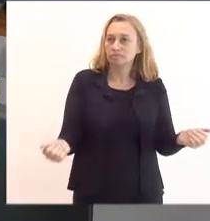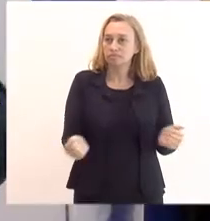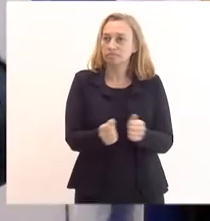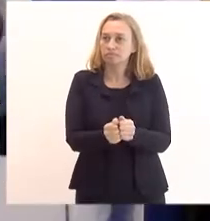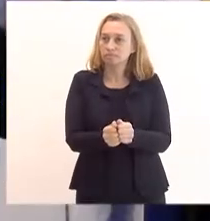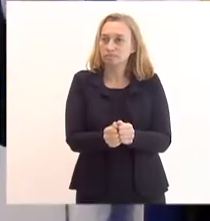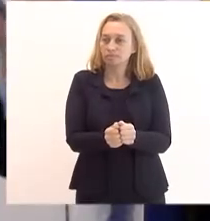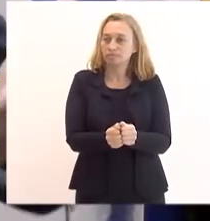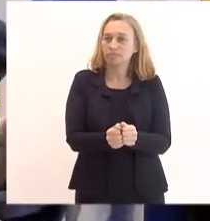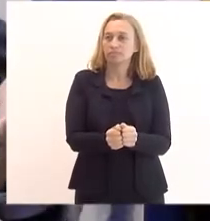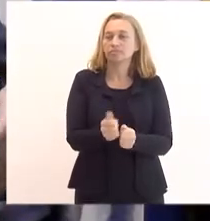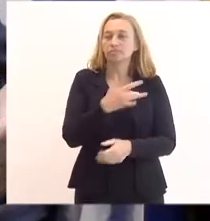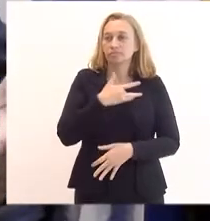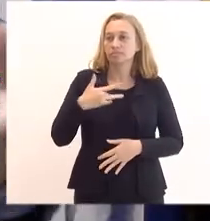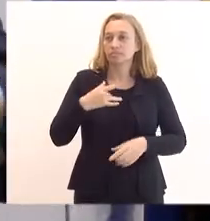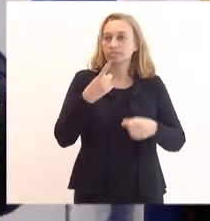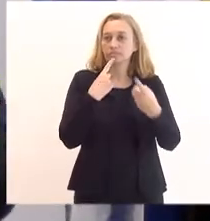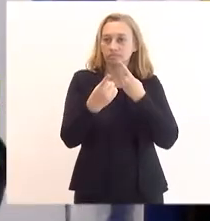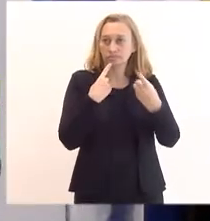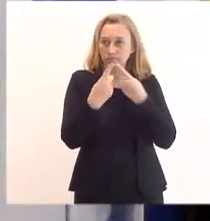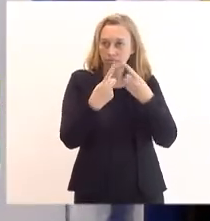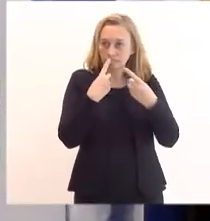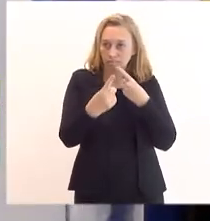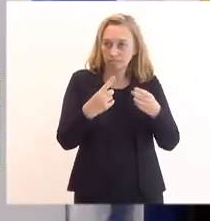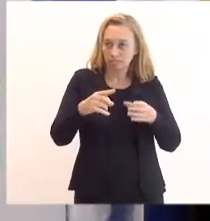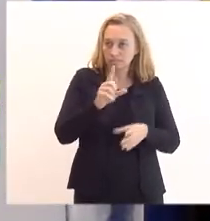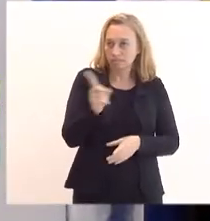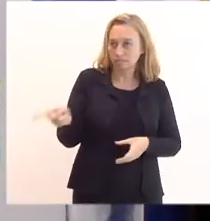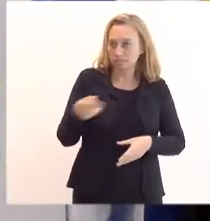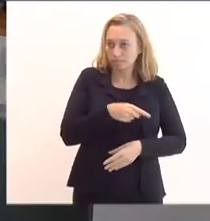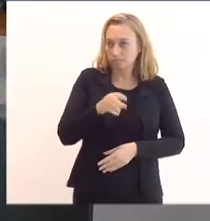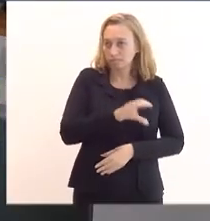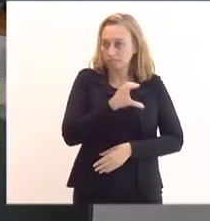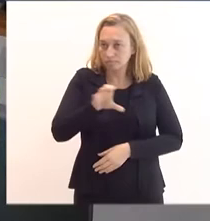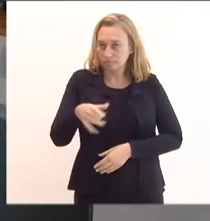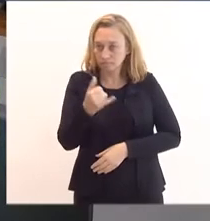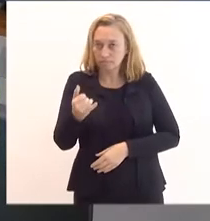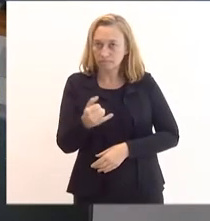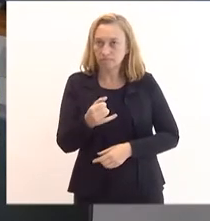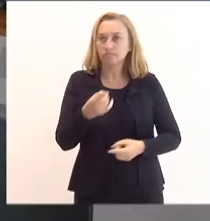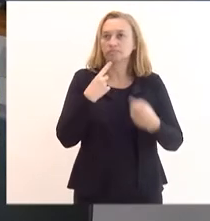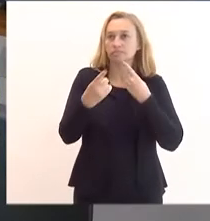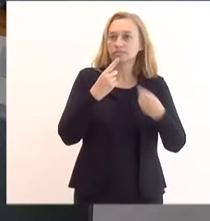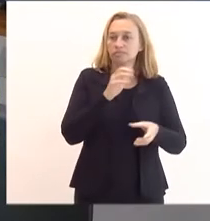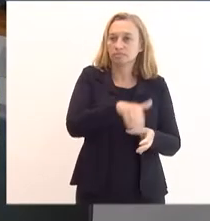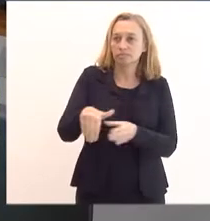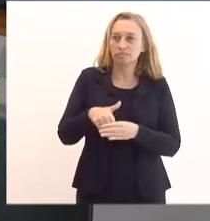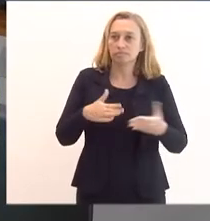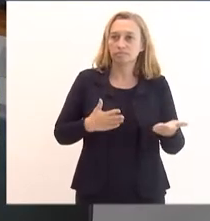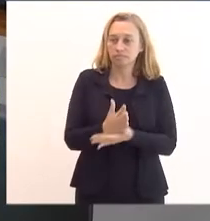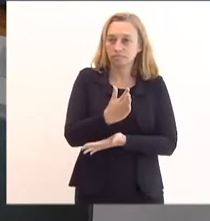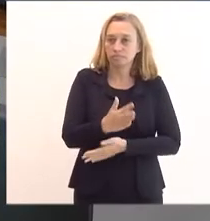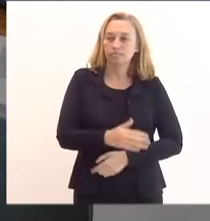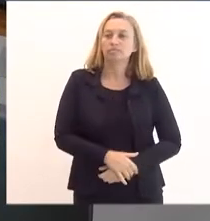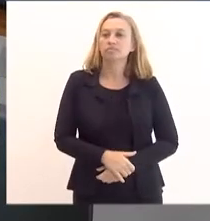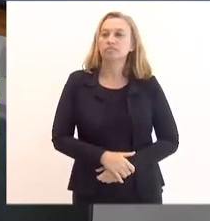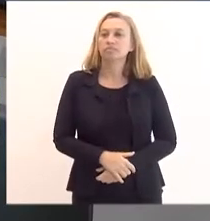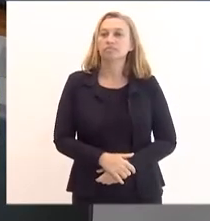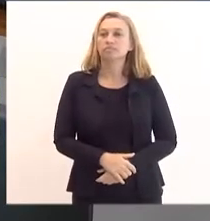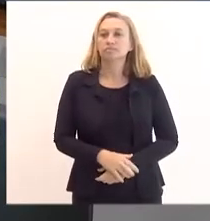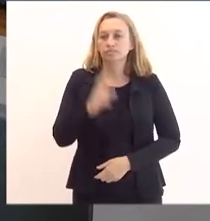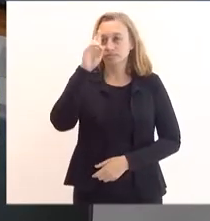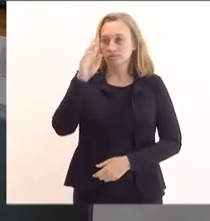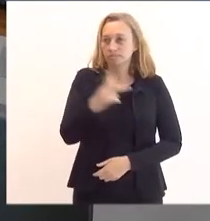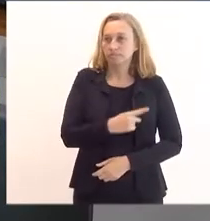as emendas vierem, serão discutidas de novo na CCJ para a formulação entendimento. Do substitutivo. Acordo. Em discussão, em votação, aprovado. Presidente.